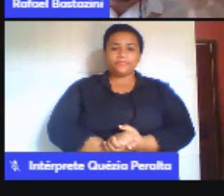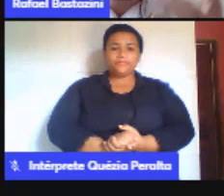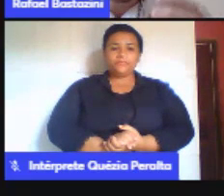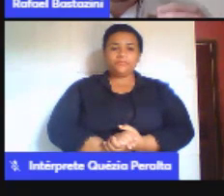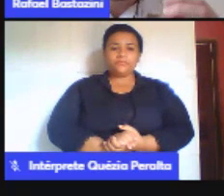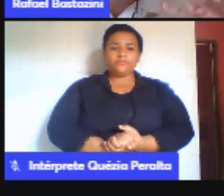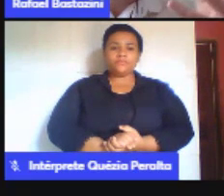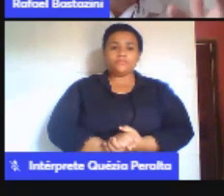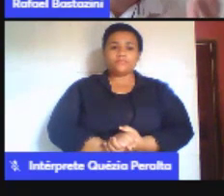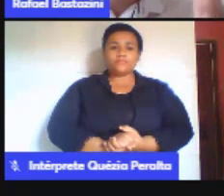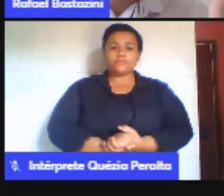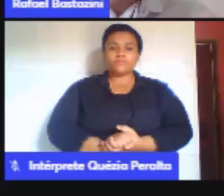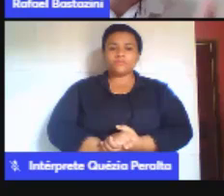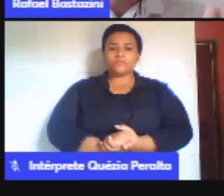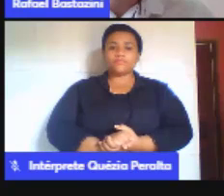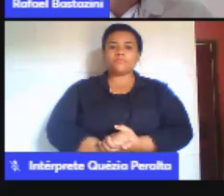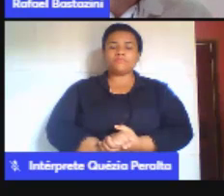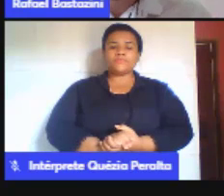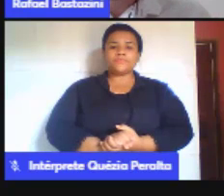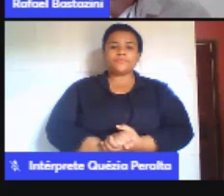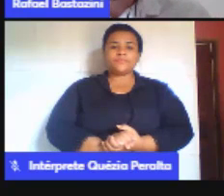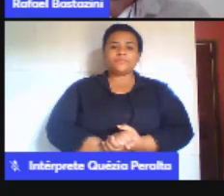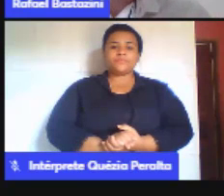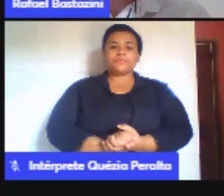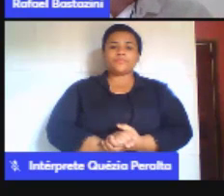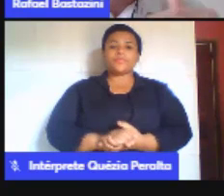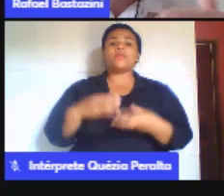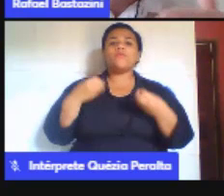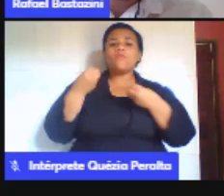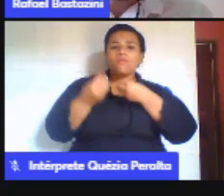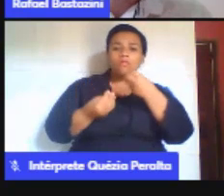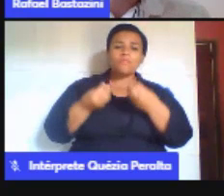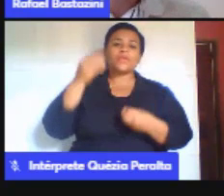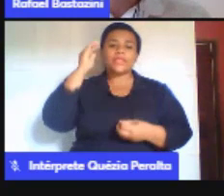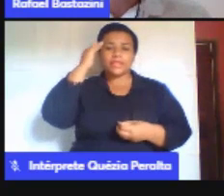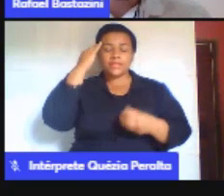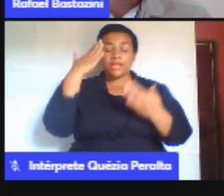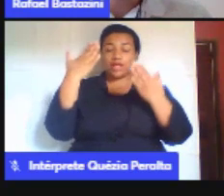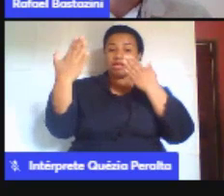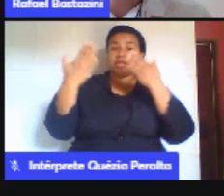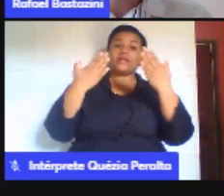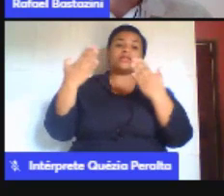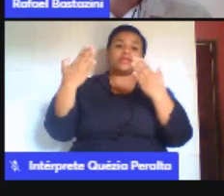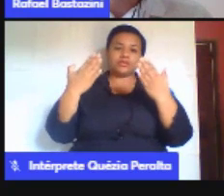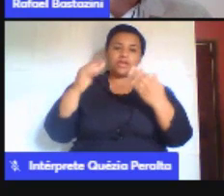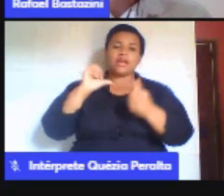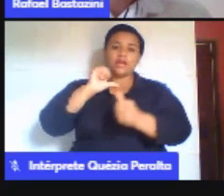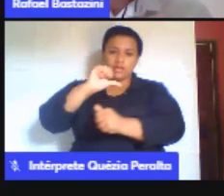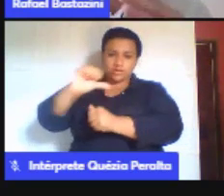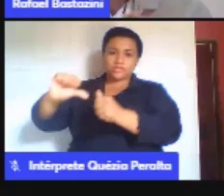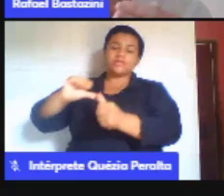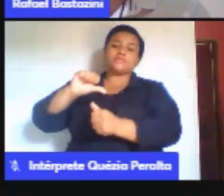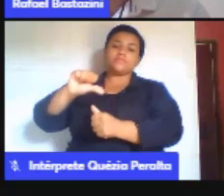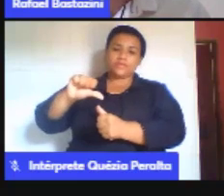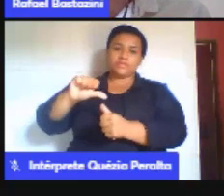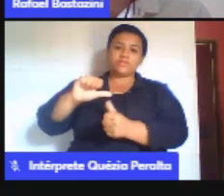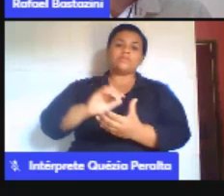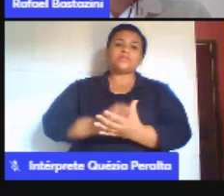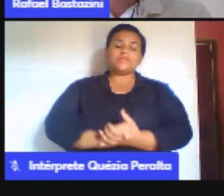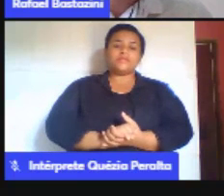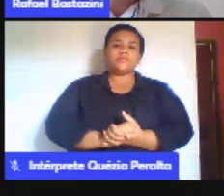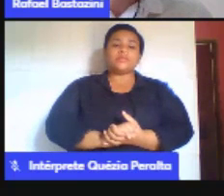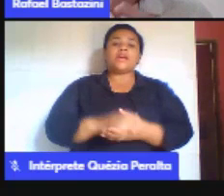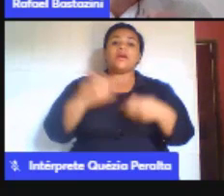nessas chaves interpretativas para a gente conseguir analisar de maneira adequada esse material, é